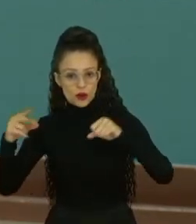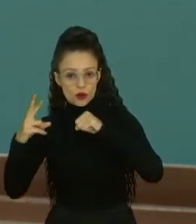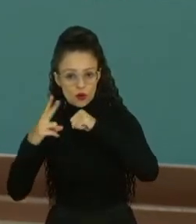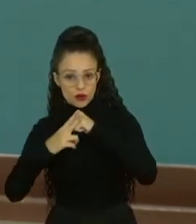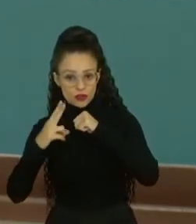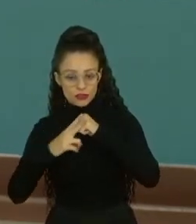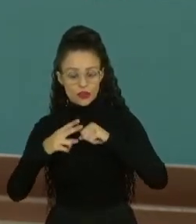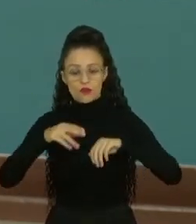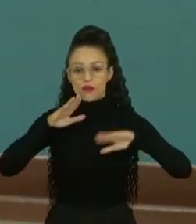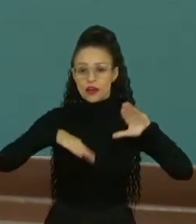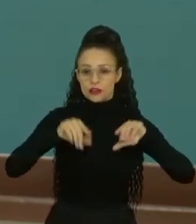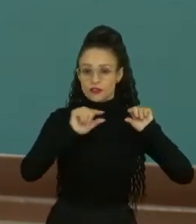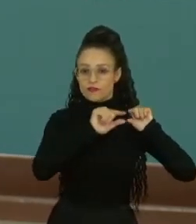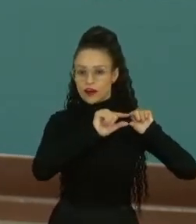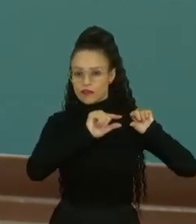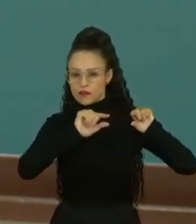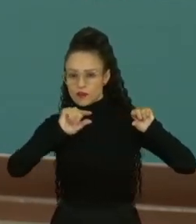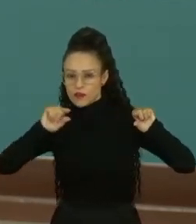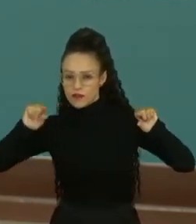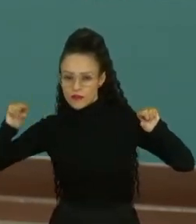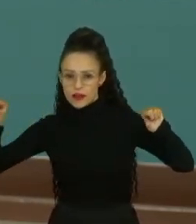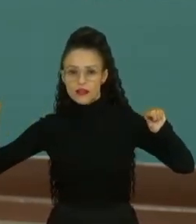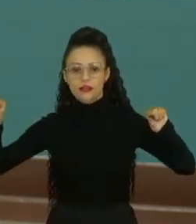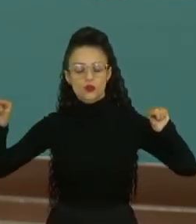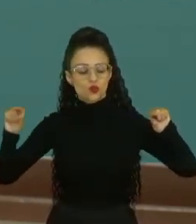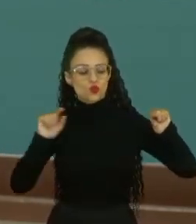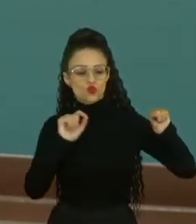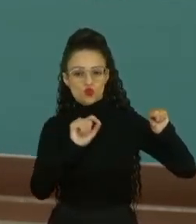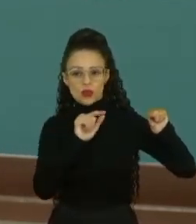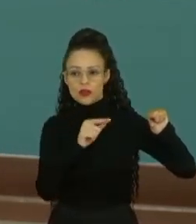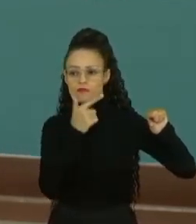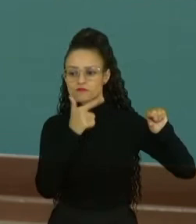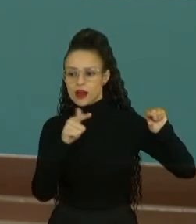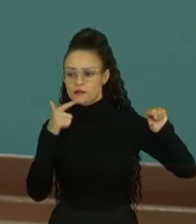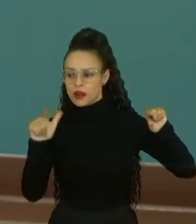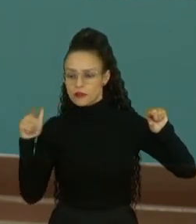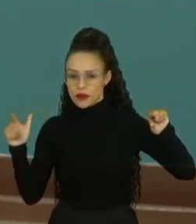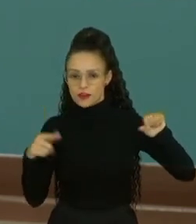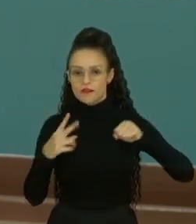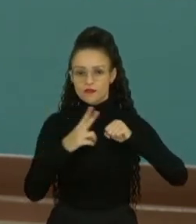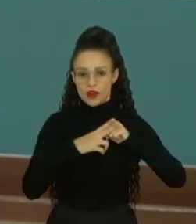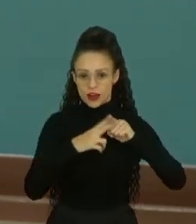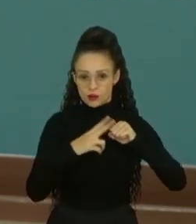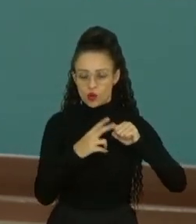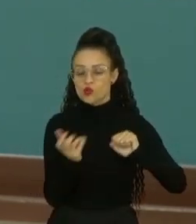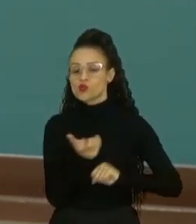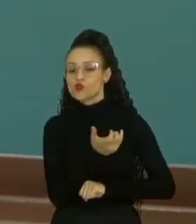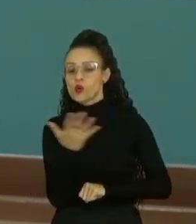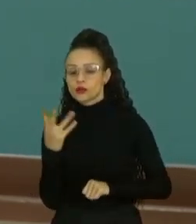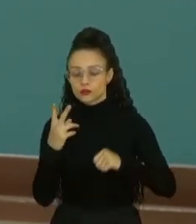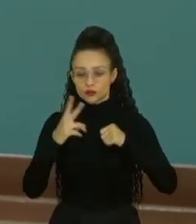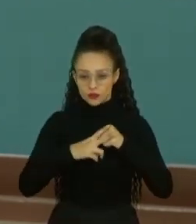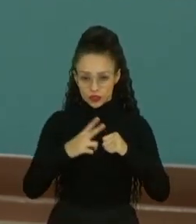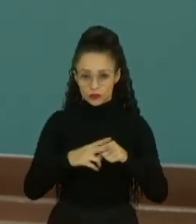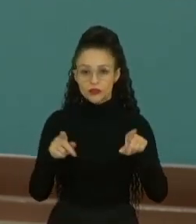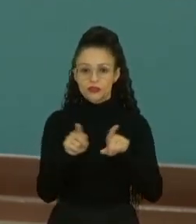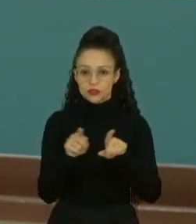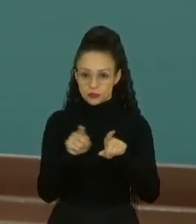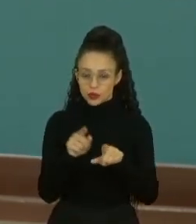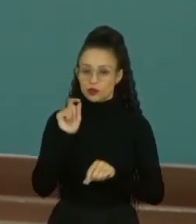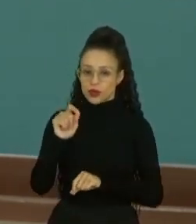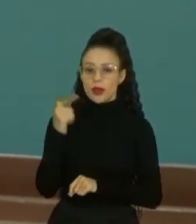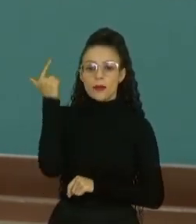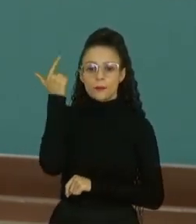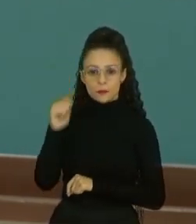Então, às vezes a frase é longa e nesta frase eu tenho mais de um verbo. E se eu tenho mais de um verbo, eu tenho ali